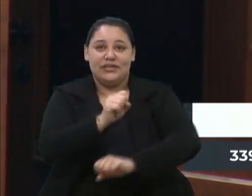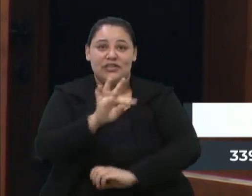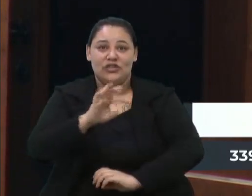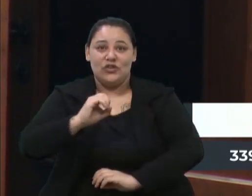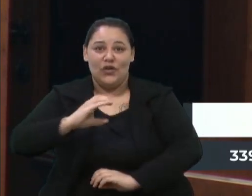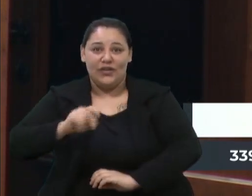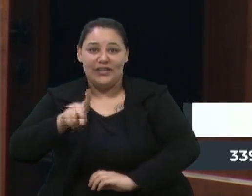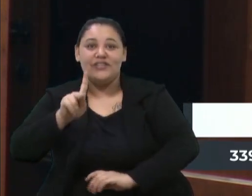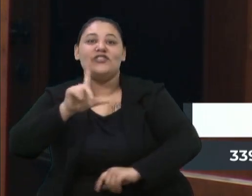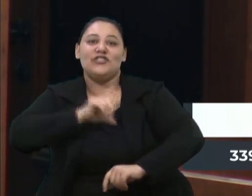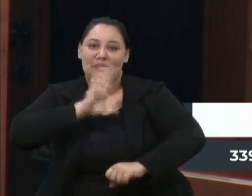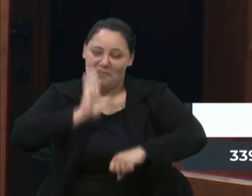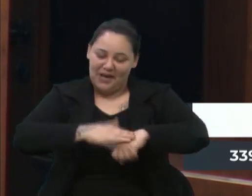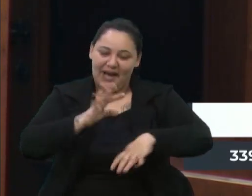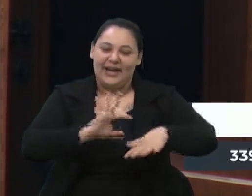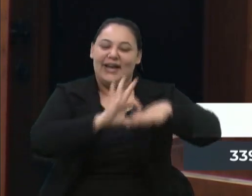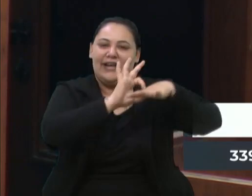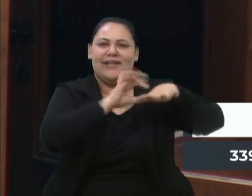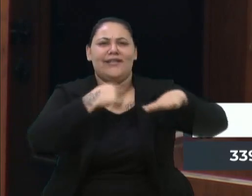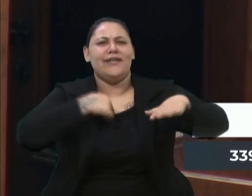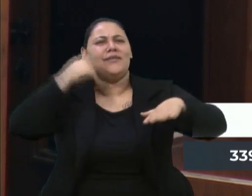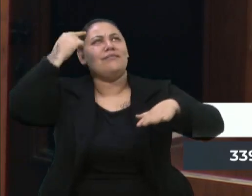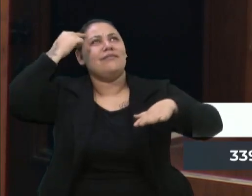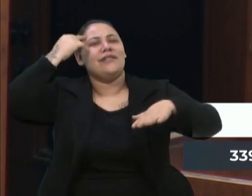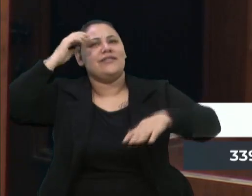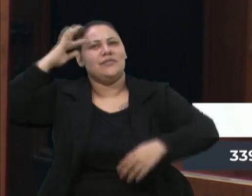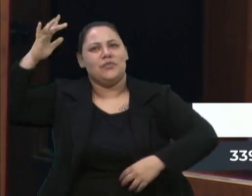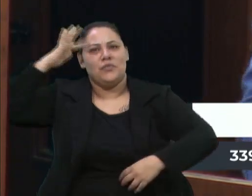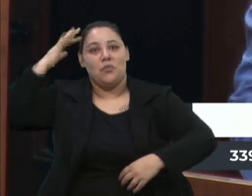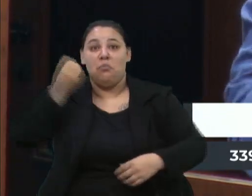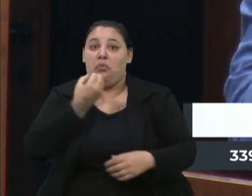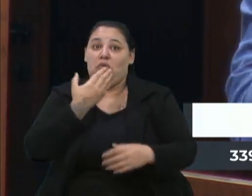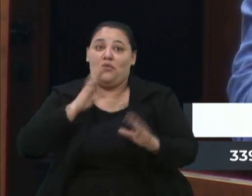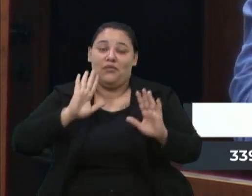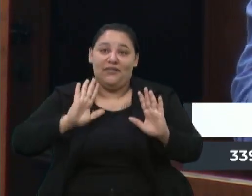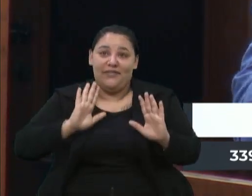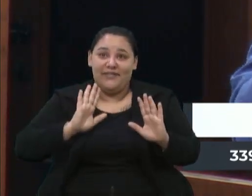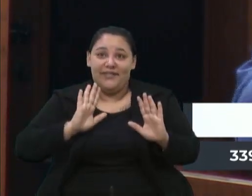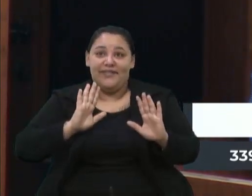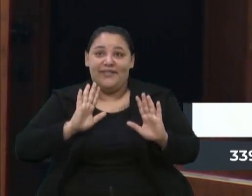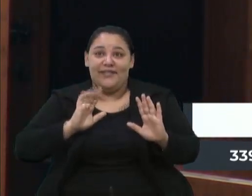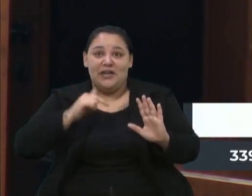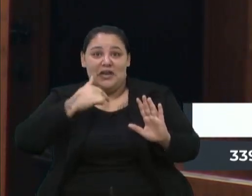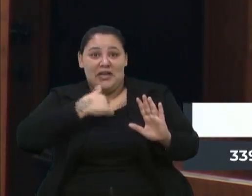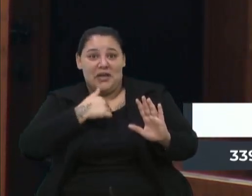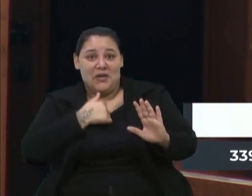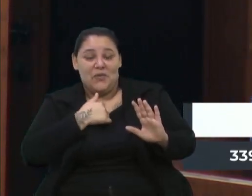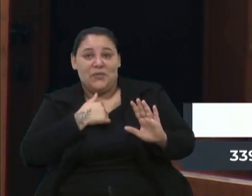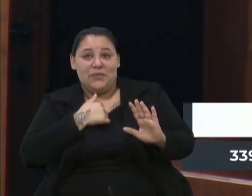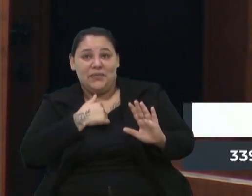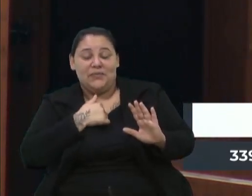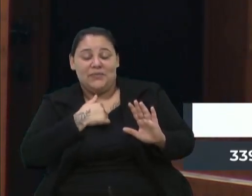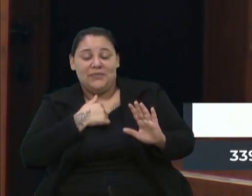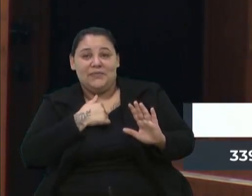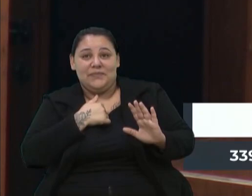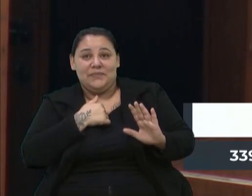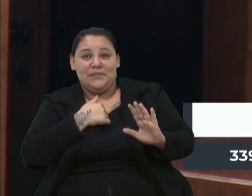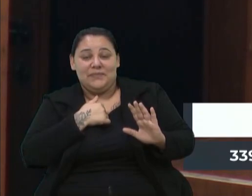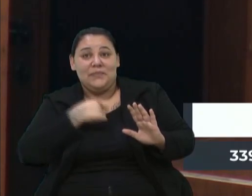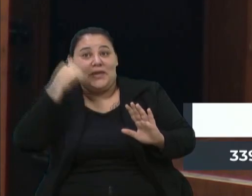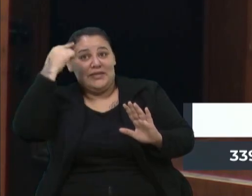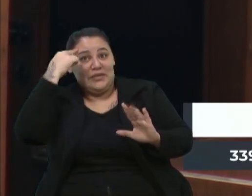mais carne daí eu imaginei bom e isso é um otimismo meu porque